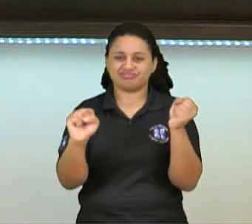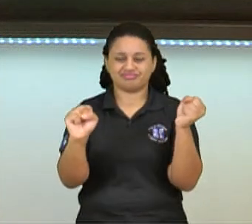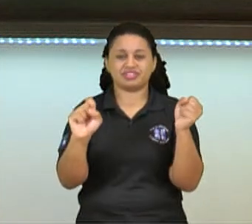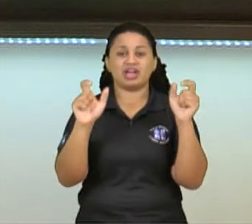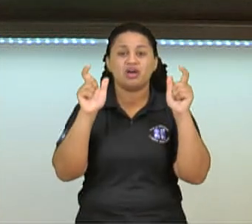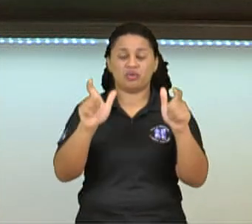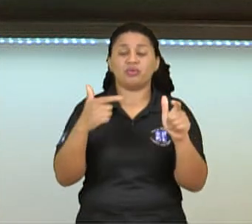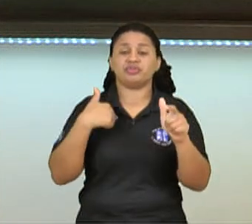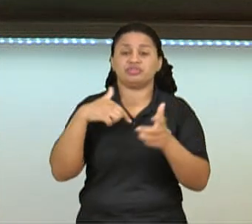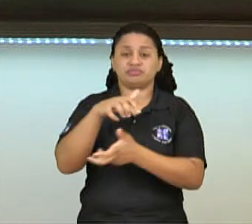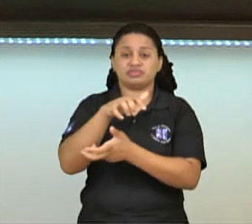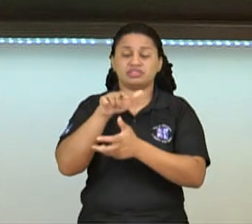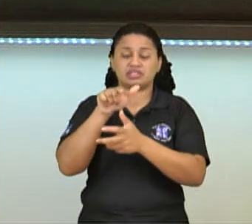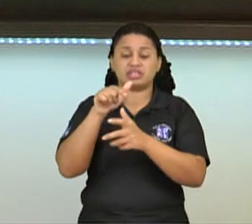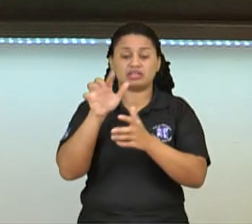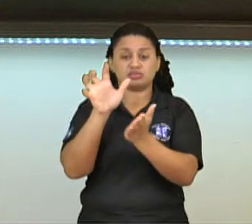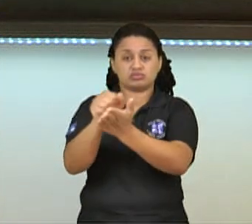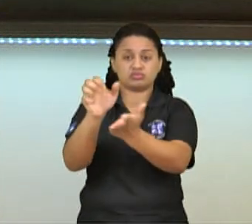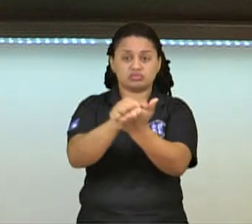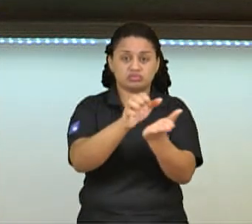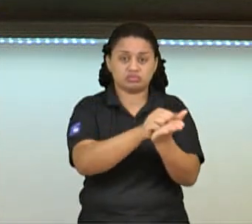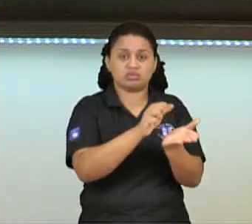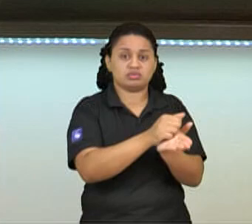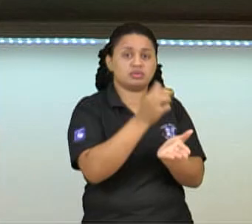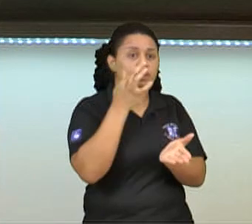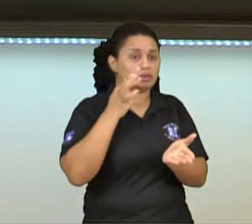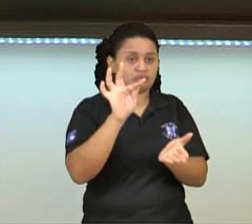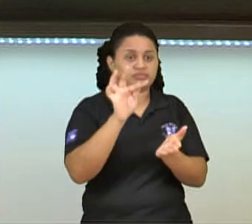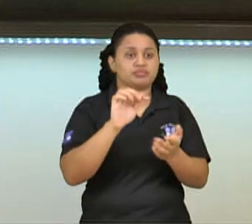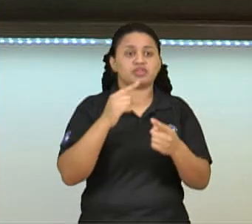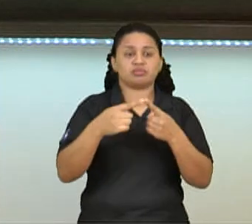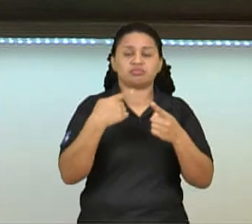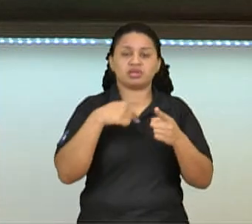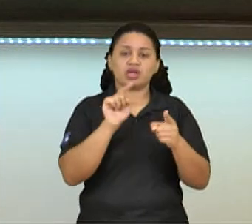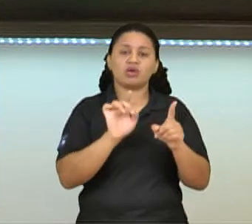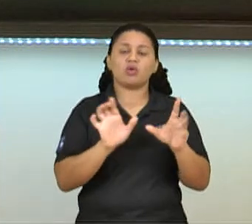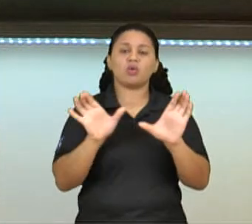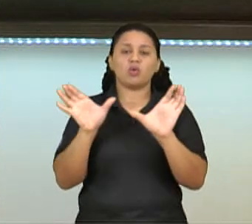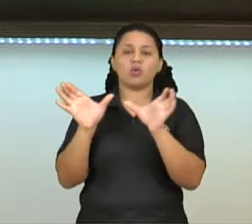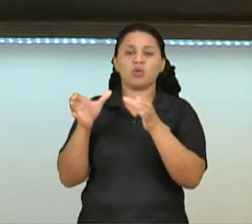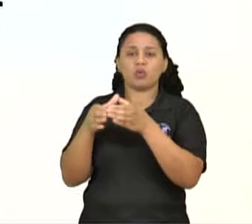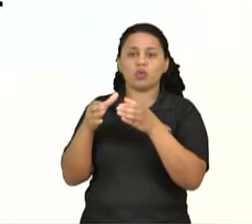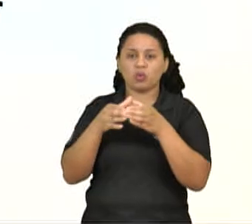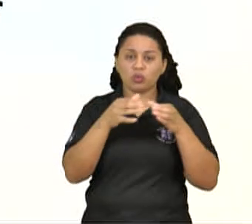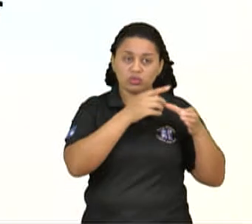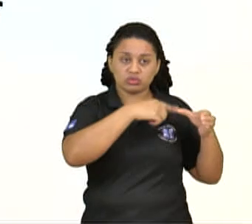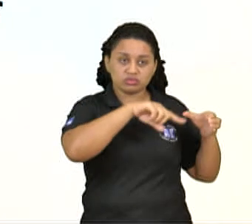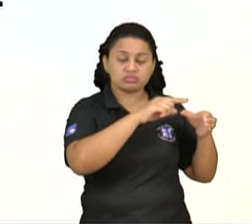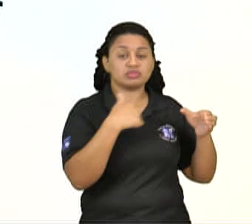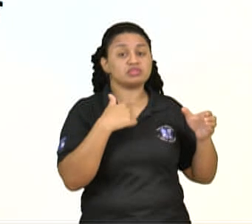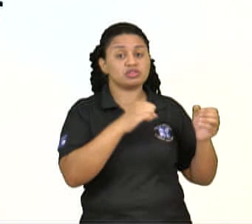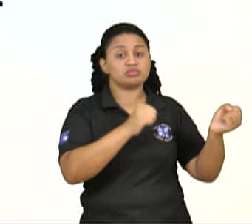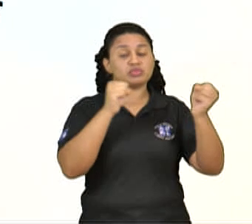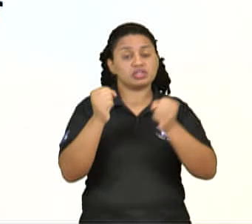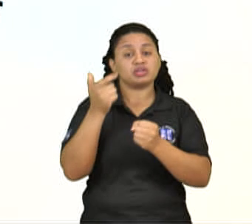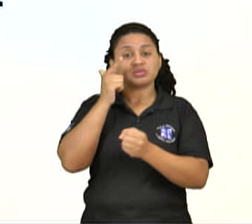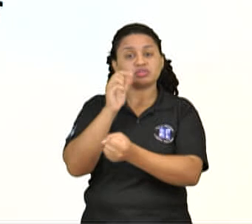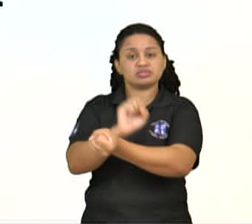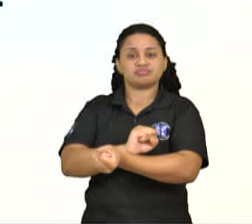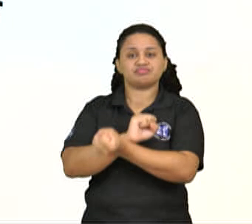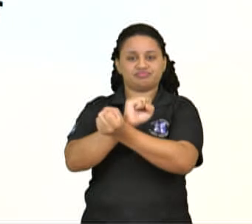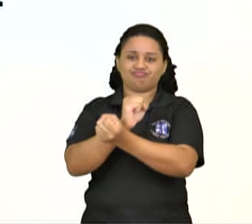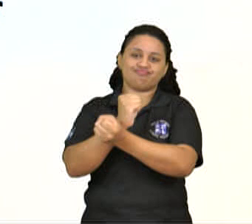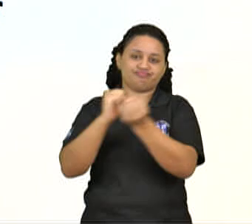vão estar no poder e vão conseguir eliminar a escravidão das colônias francesas. Bom, nós vamos ver